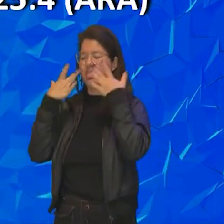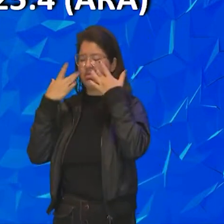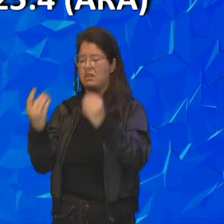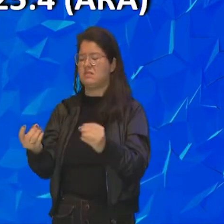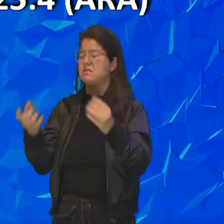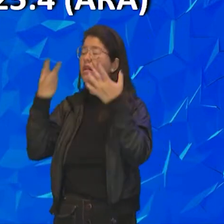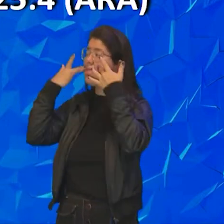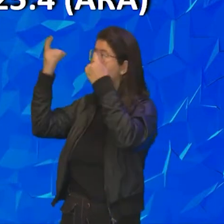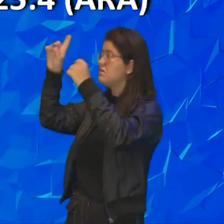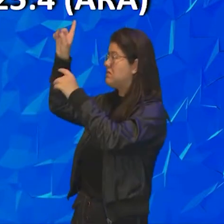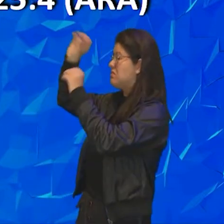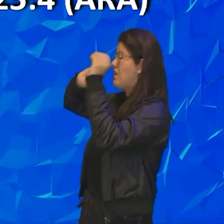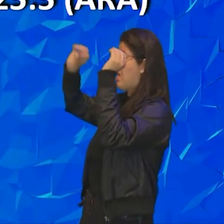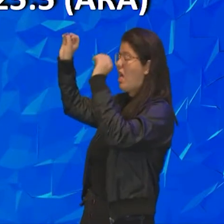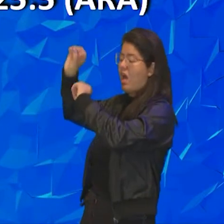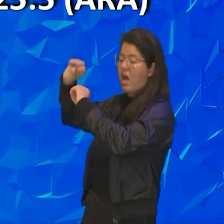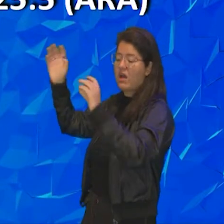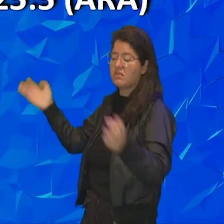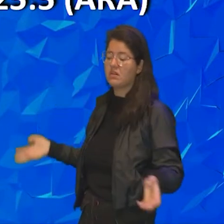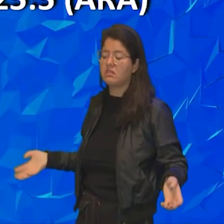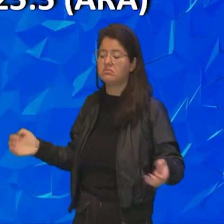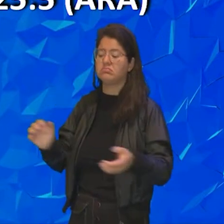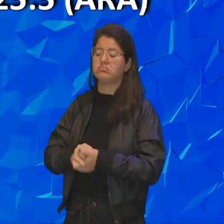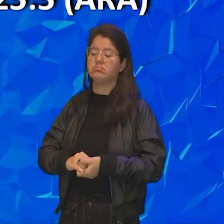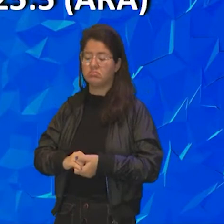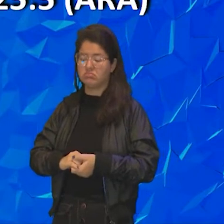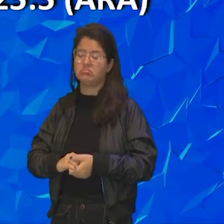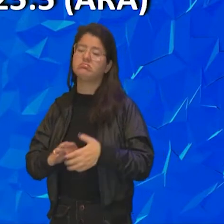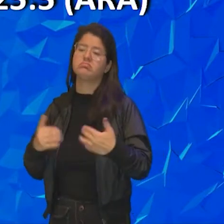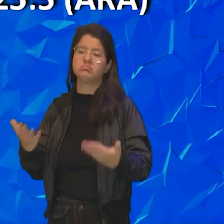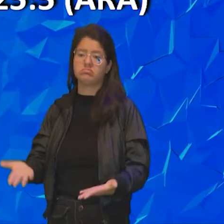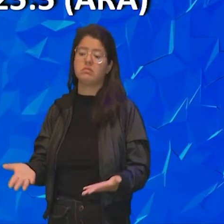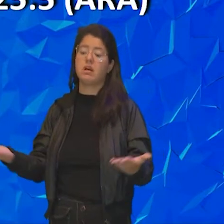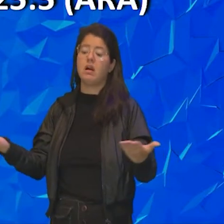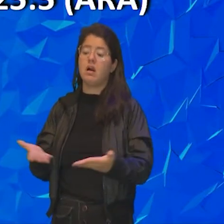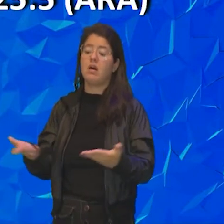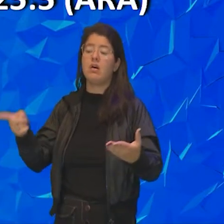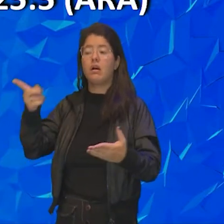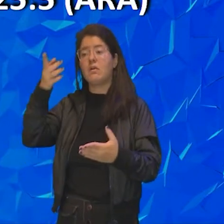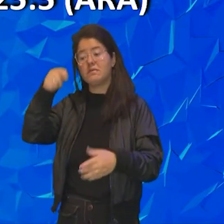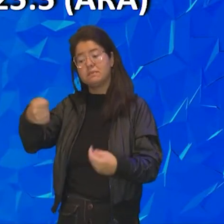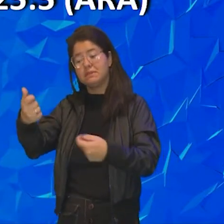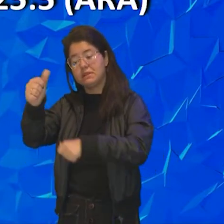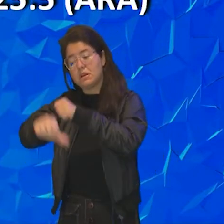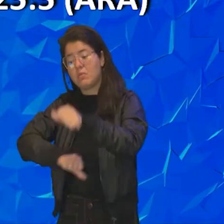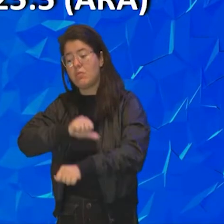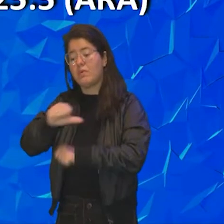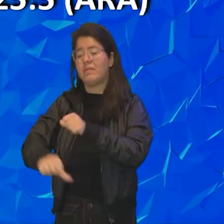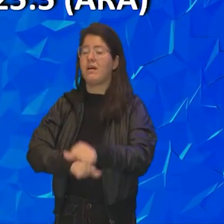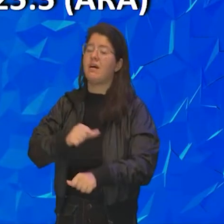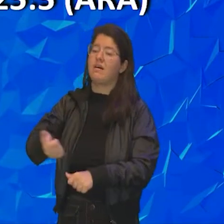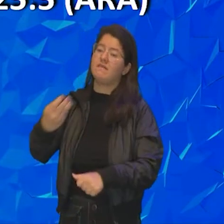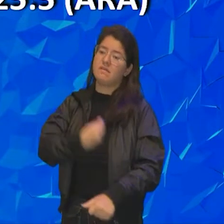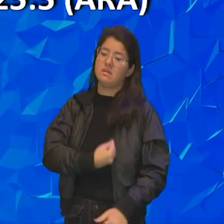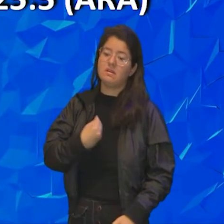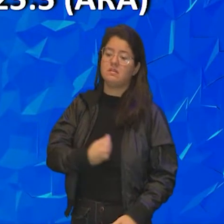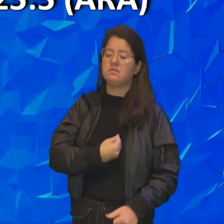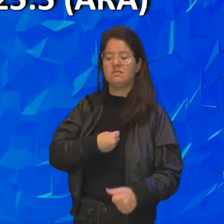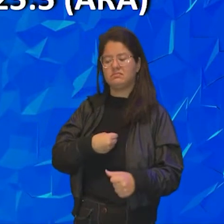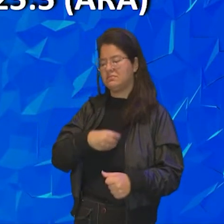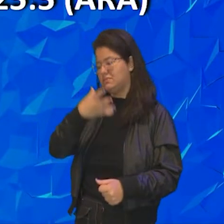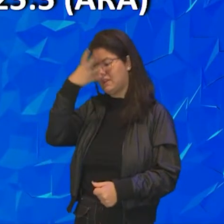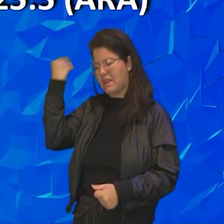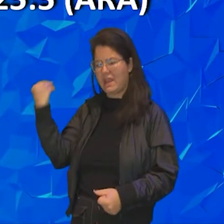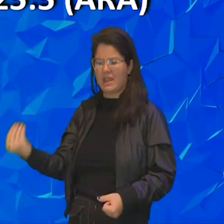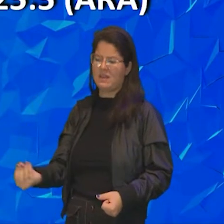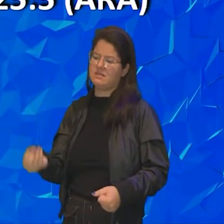ouvir. Quando diziam: convertei-vos agora cada um do seu mau caminho e da maldade das suas ações, e habitai na terra